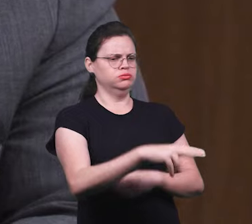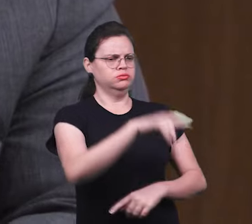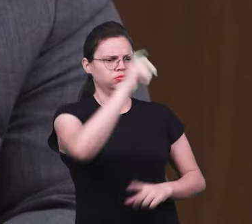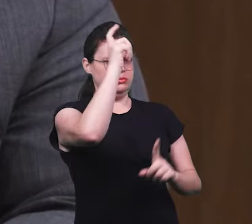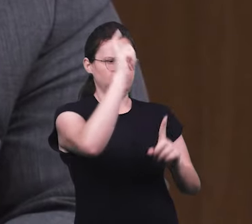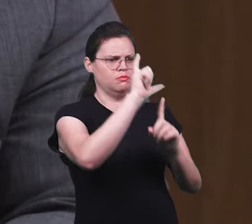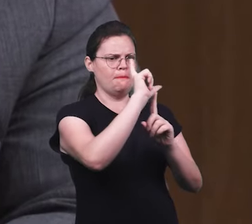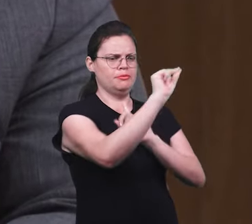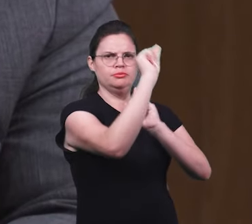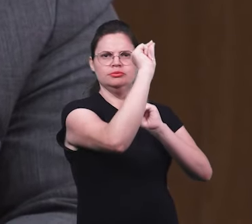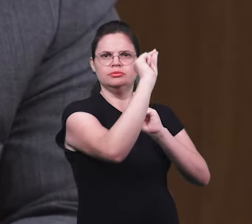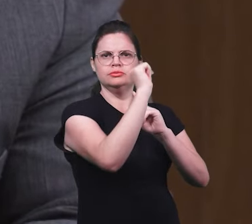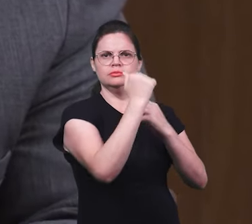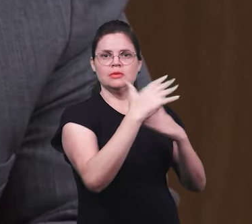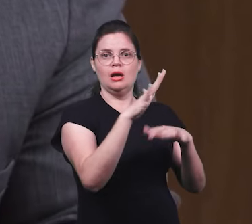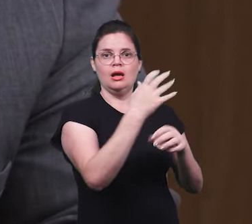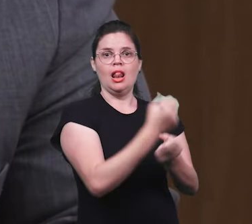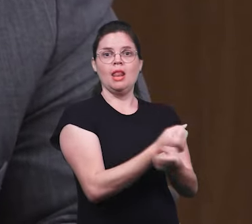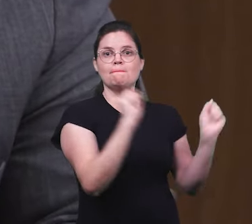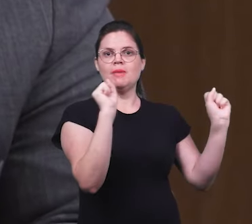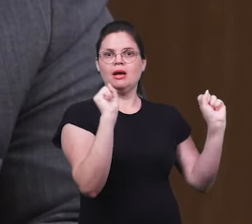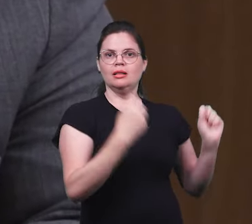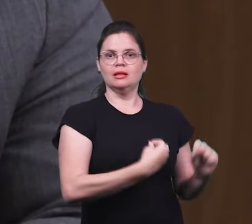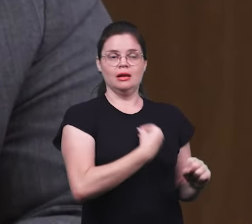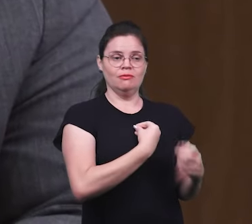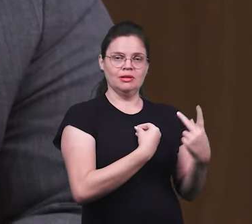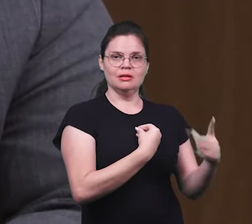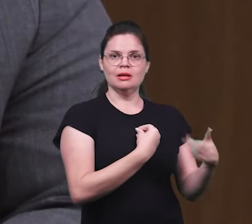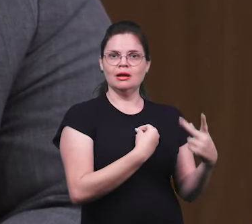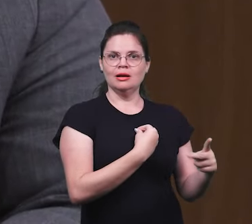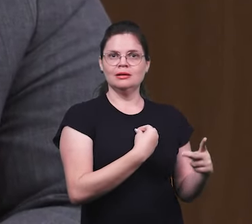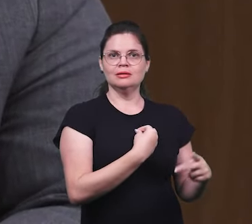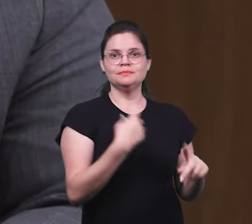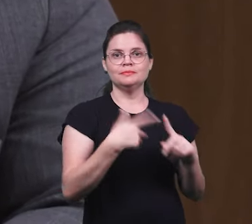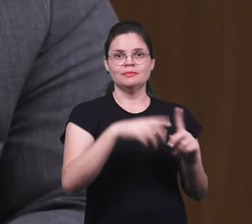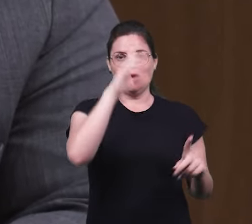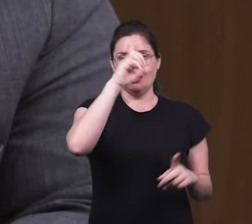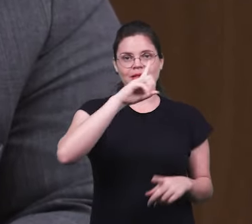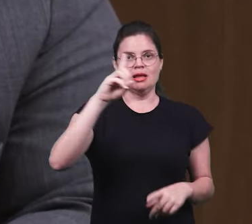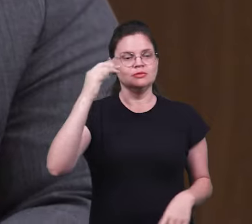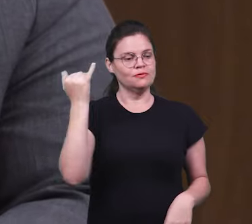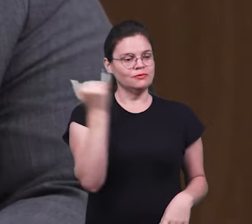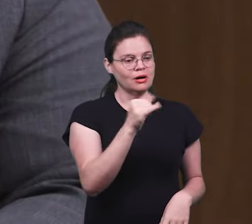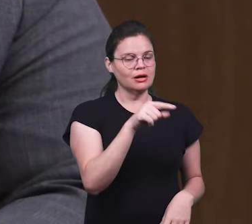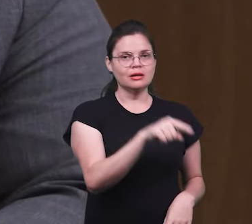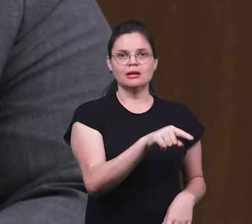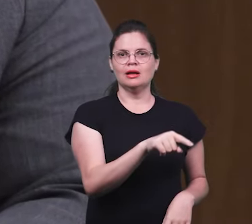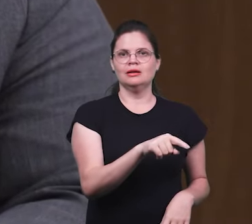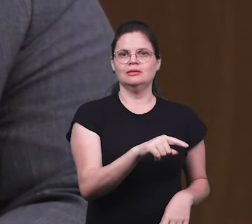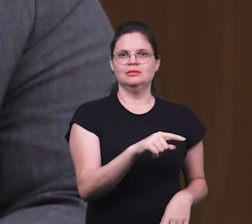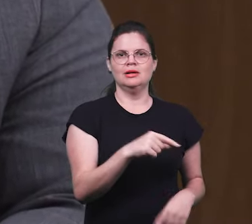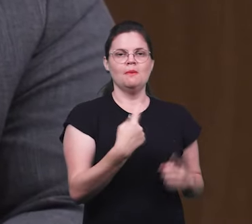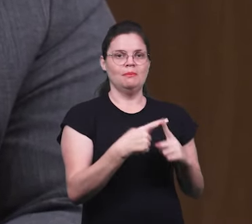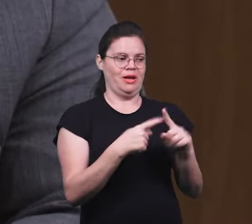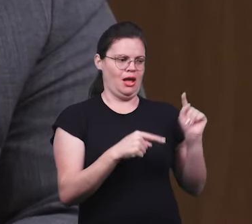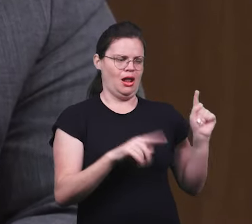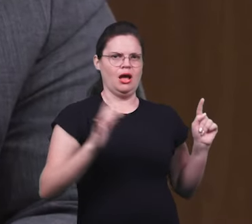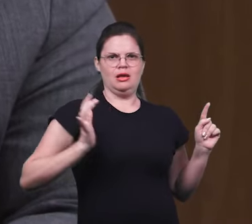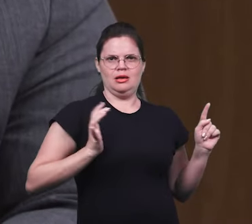aquilo e Deus opera uma libertação na vida dessa escrava. Então Deus alcança uma mulher de boa